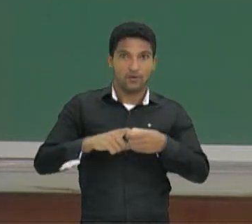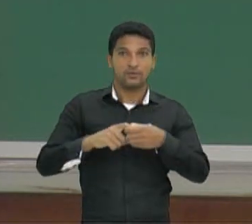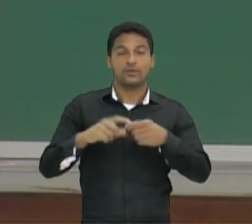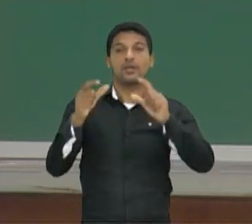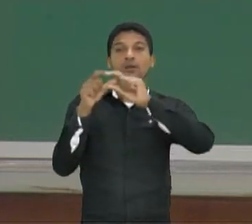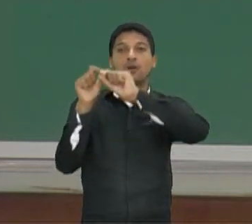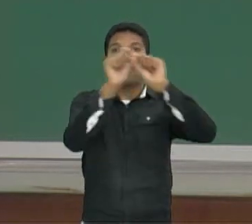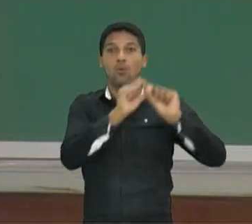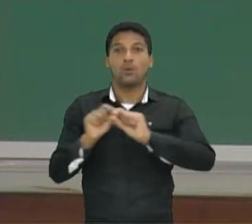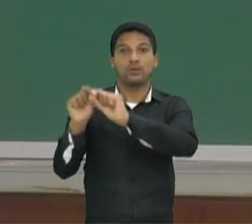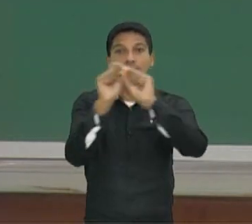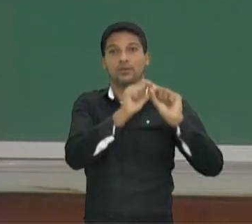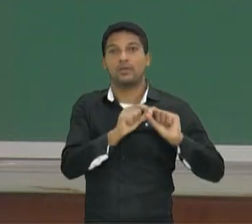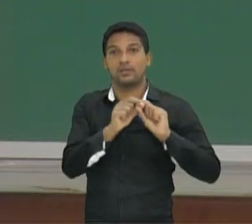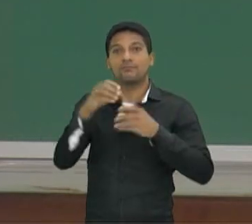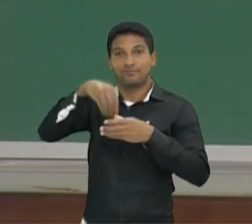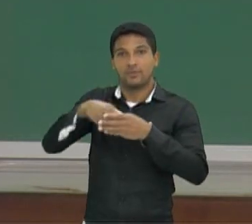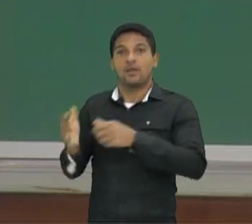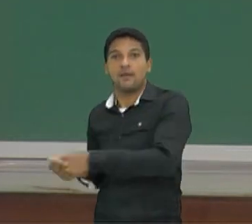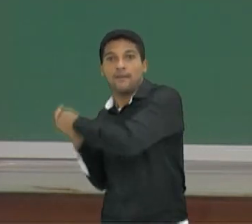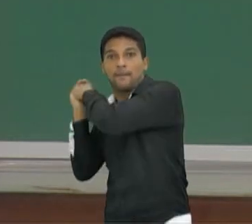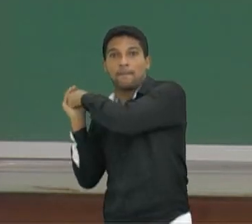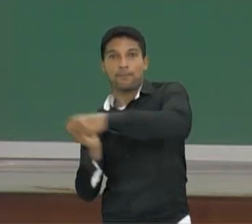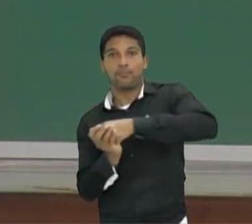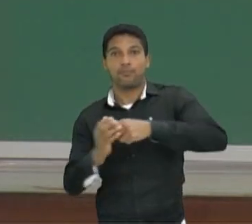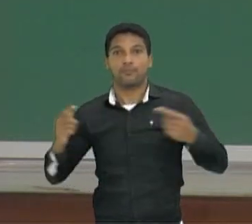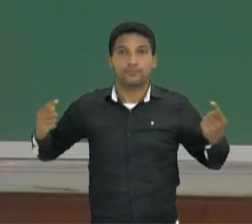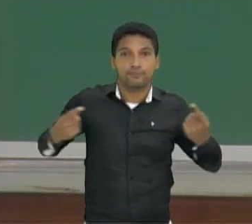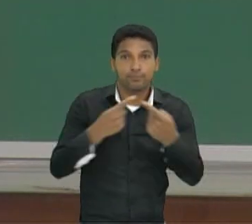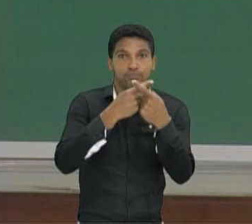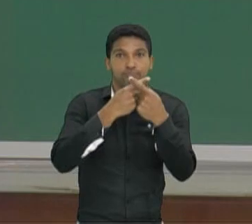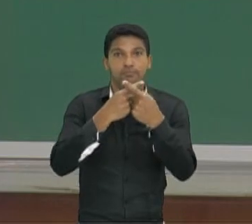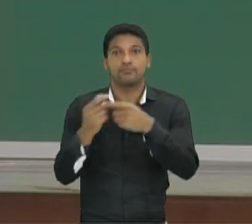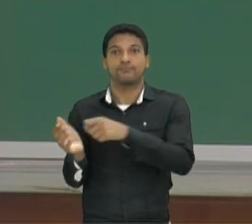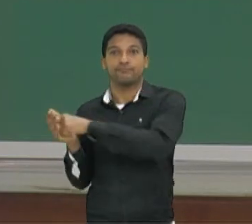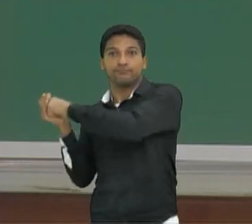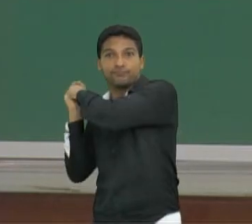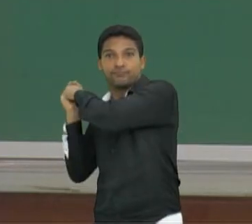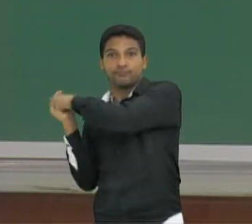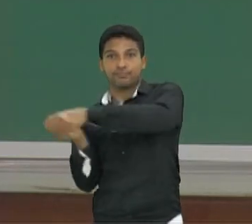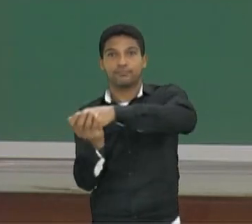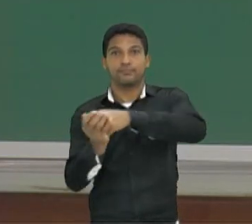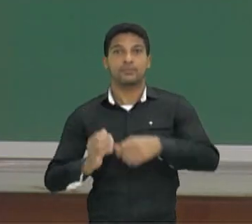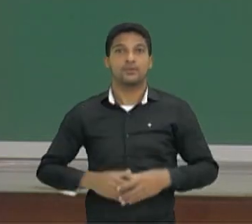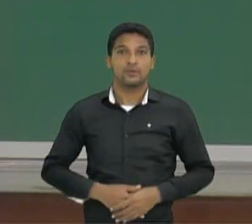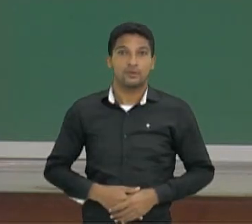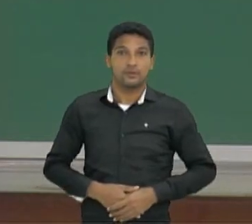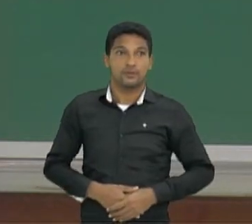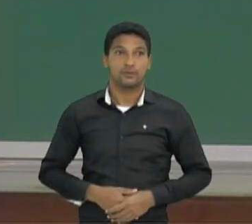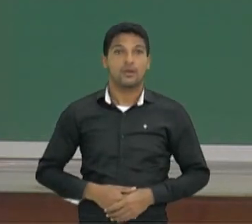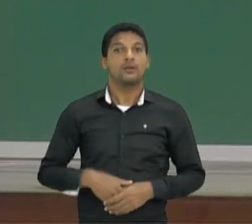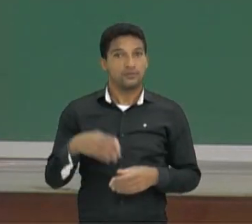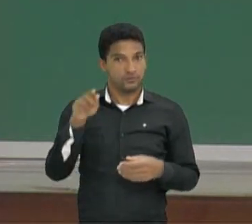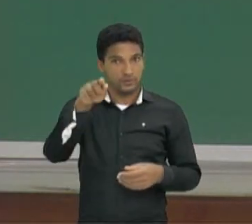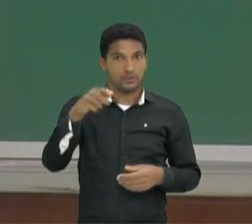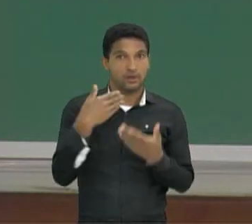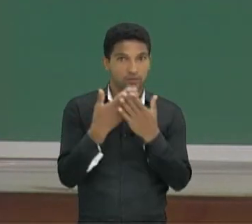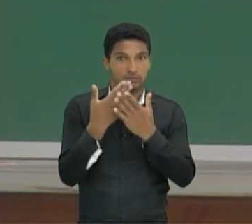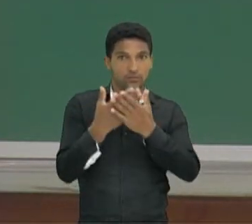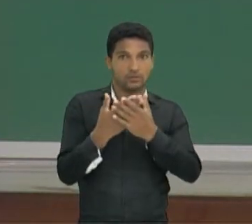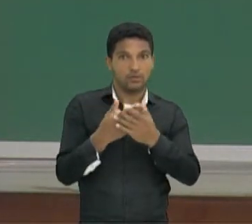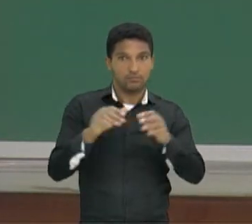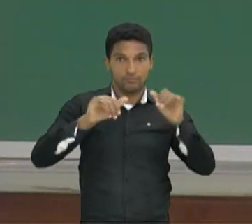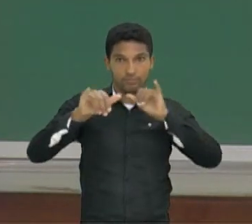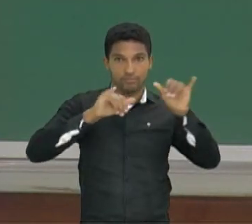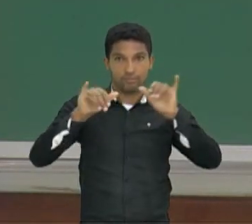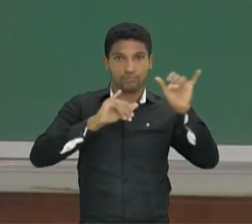nas Olimpíadas. Bora para a nossa atividade então? Tratamos a parte histórica do beisebol, né? Como que ele funciona, a parte olímpica